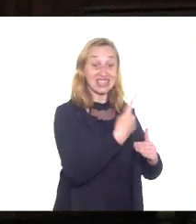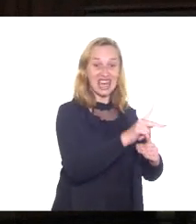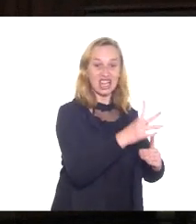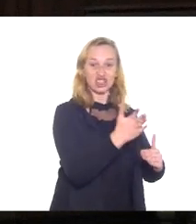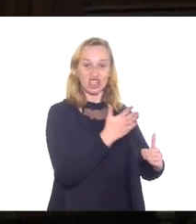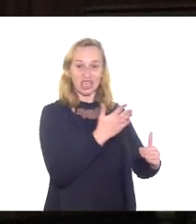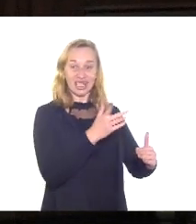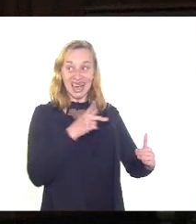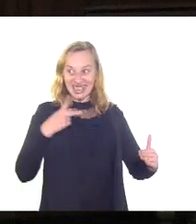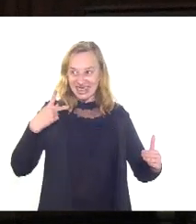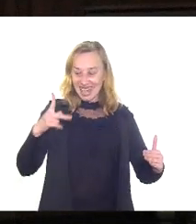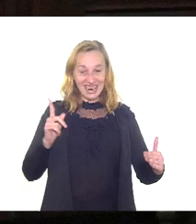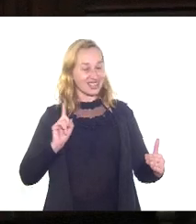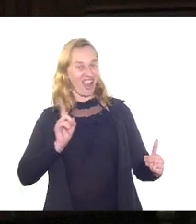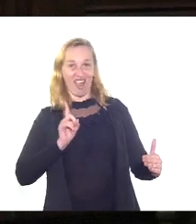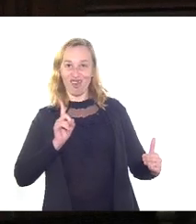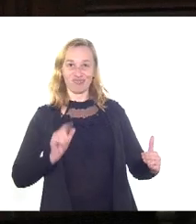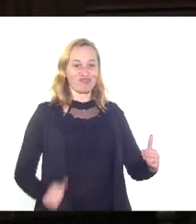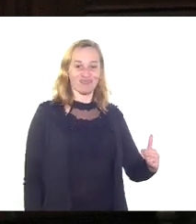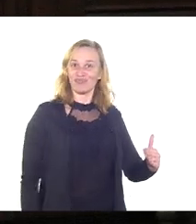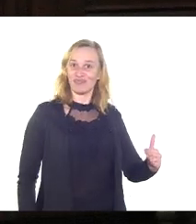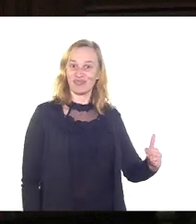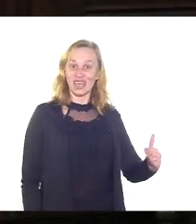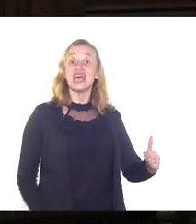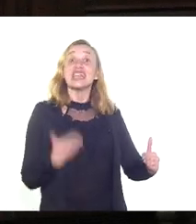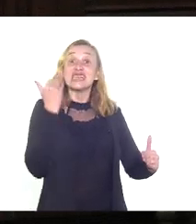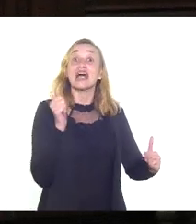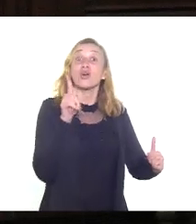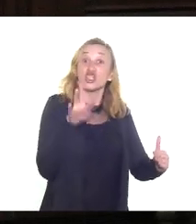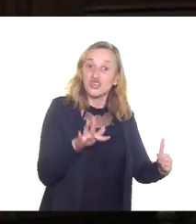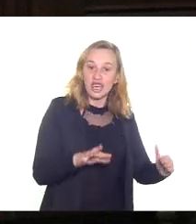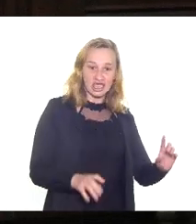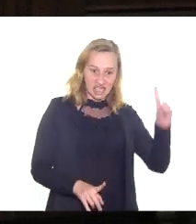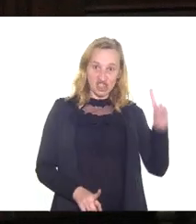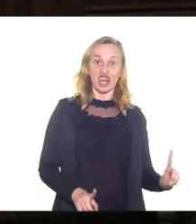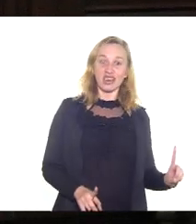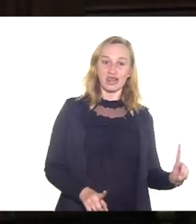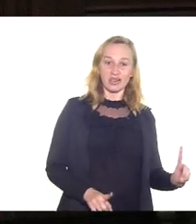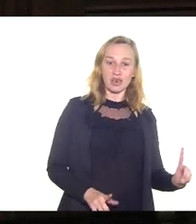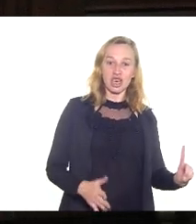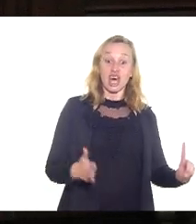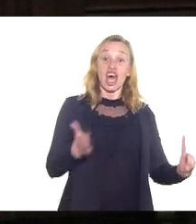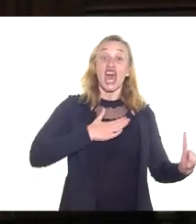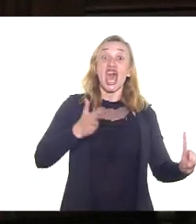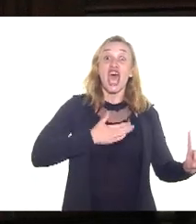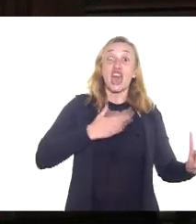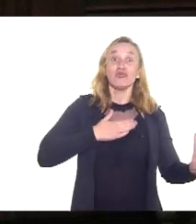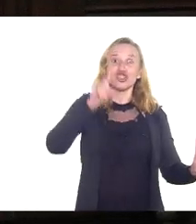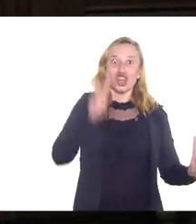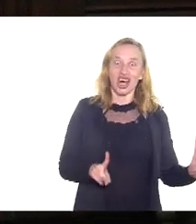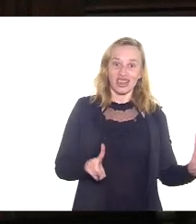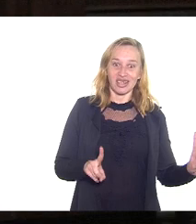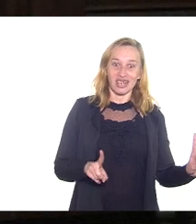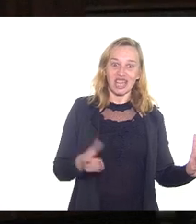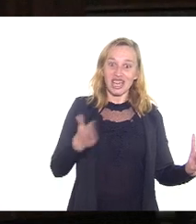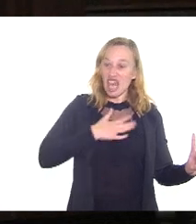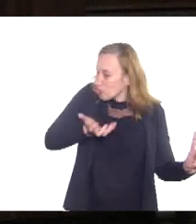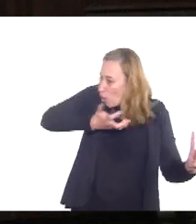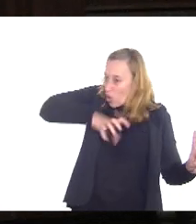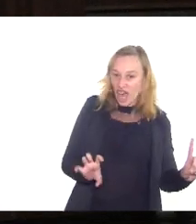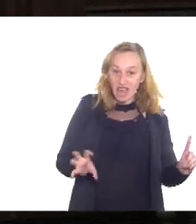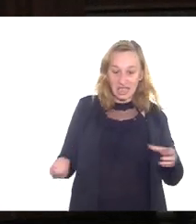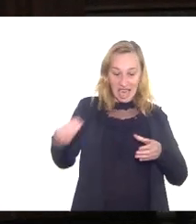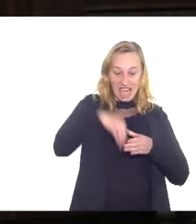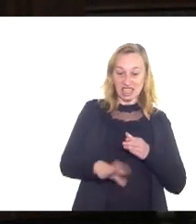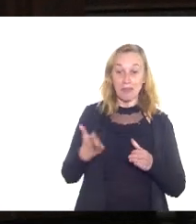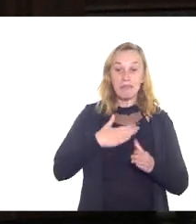eu tenho certeza que ela não quer. E sabe qual é a diferença da direita? Eu sou de direita. Eu não quero que isso